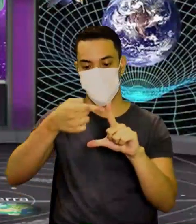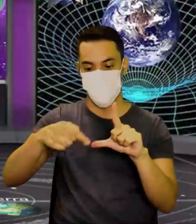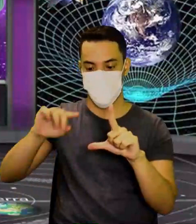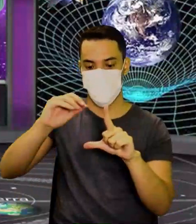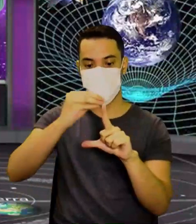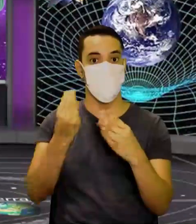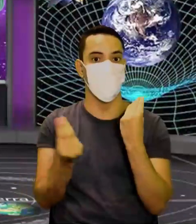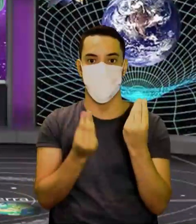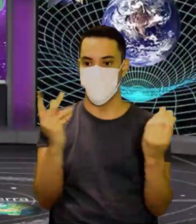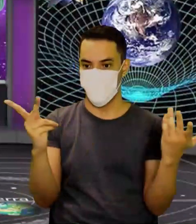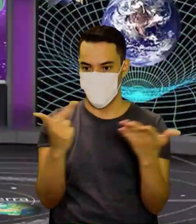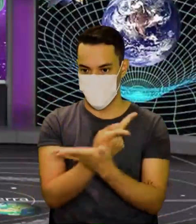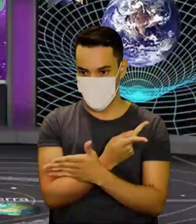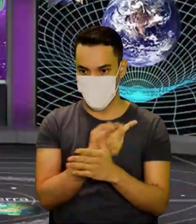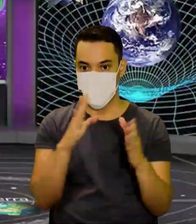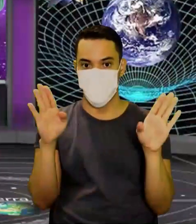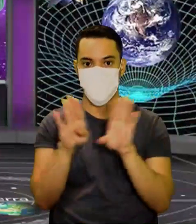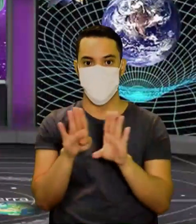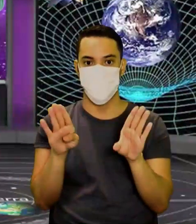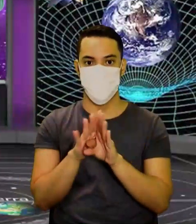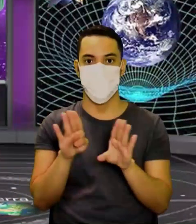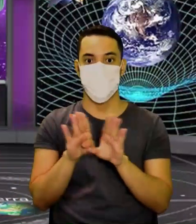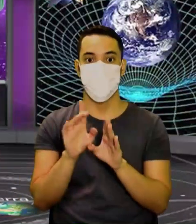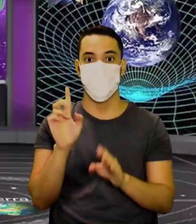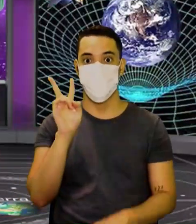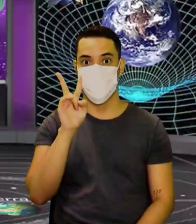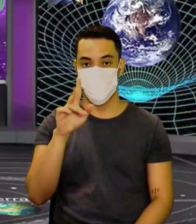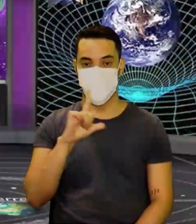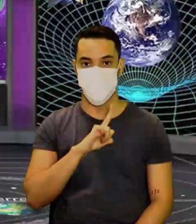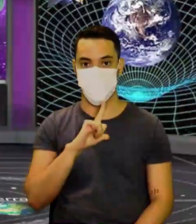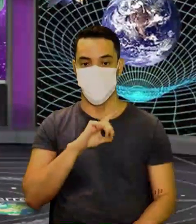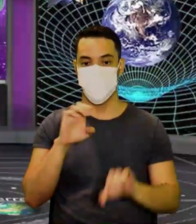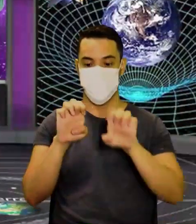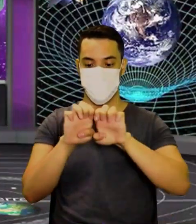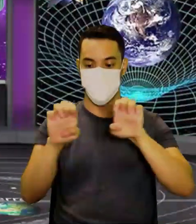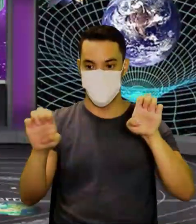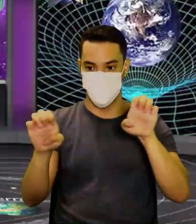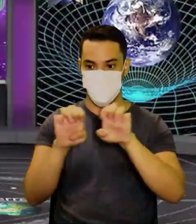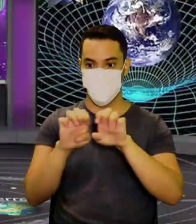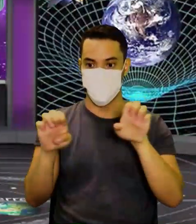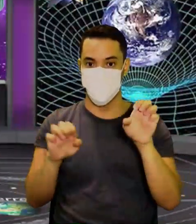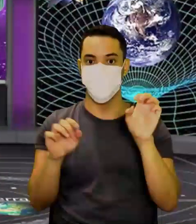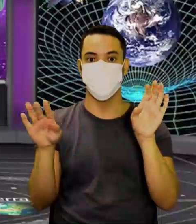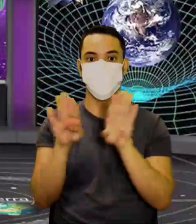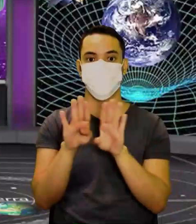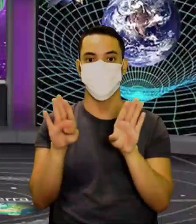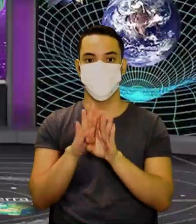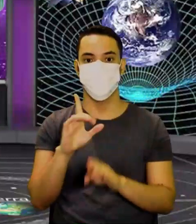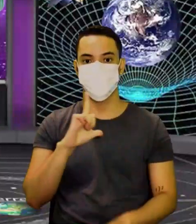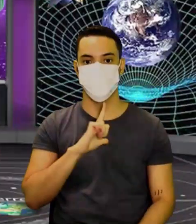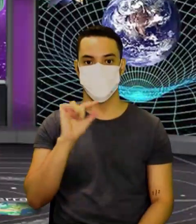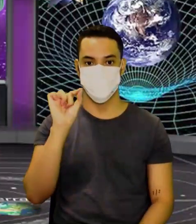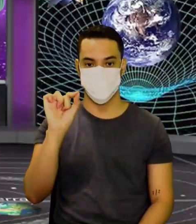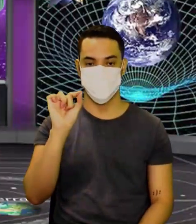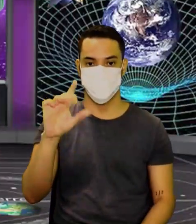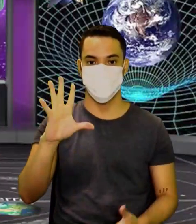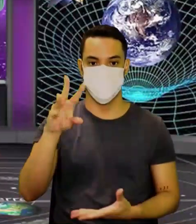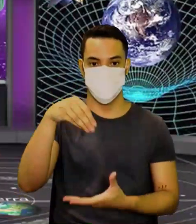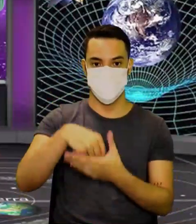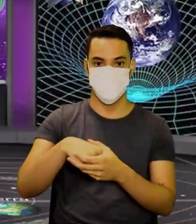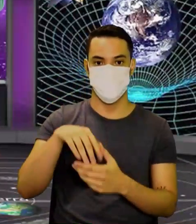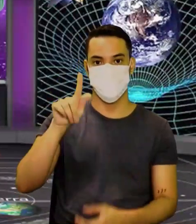gerador elétrico, nós vimos também a equação de um gerador elétrico, nós definimos o que é o